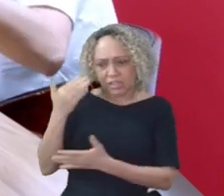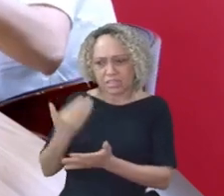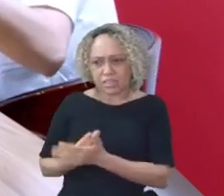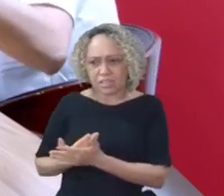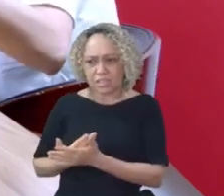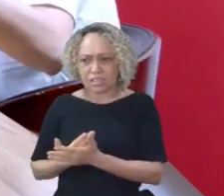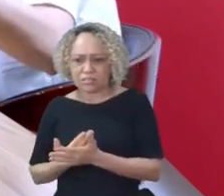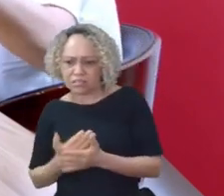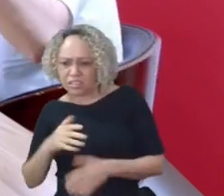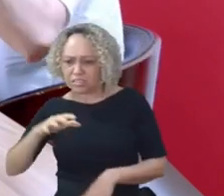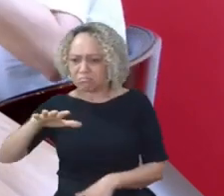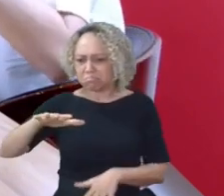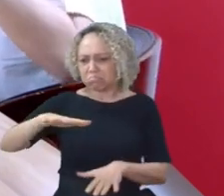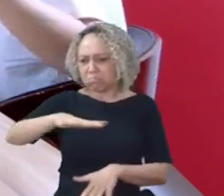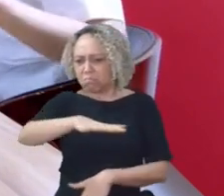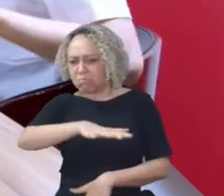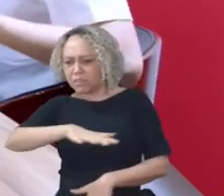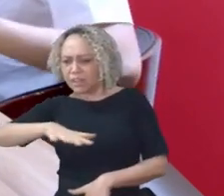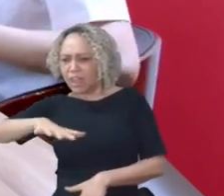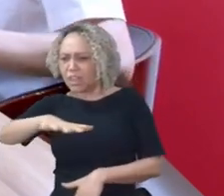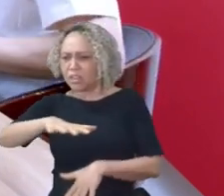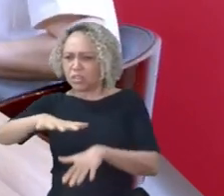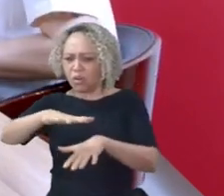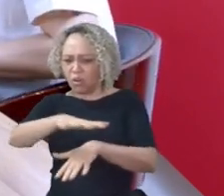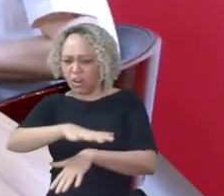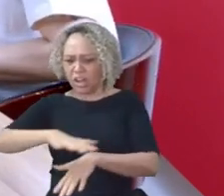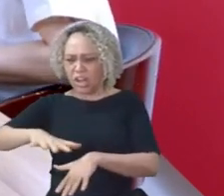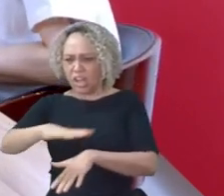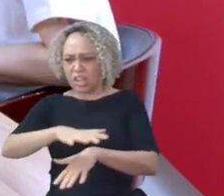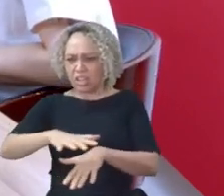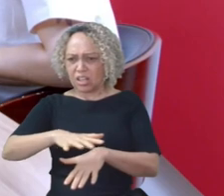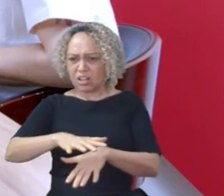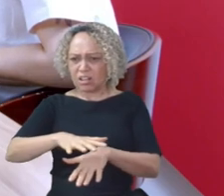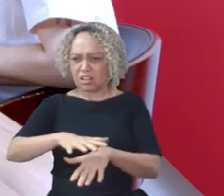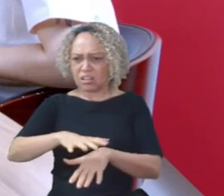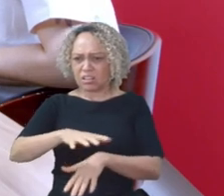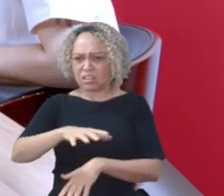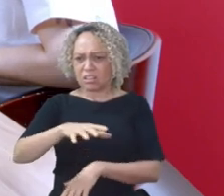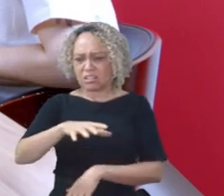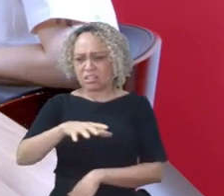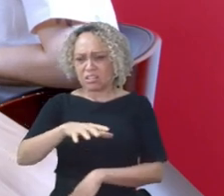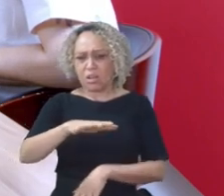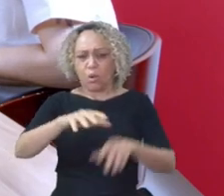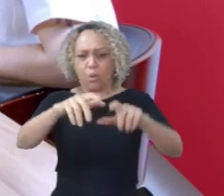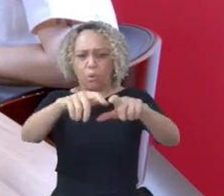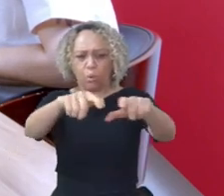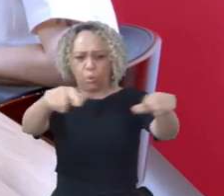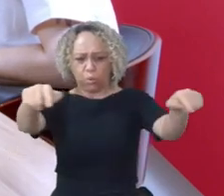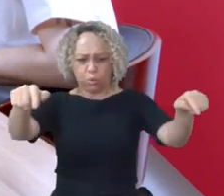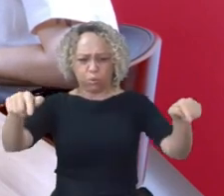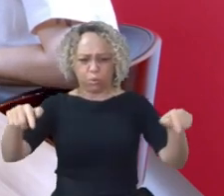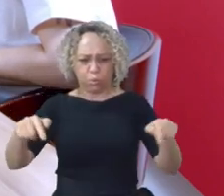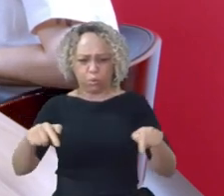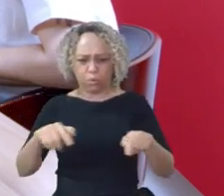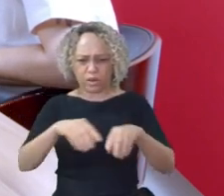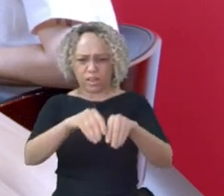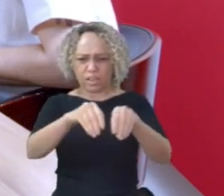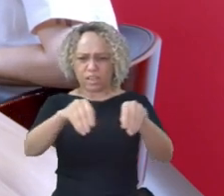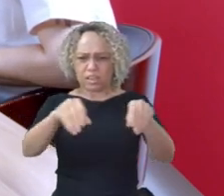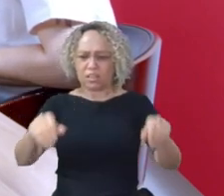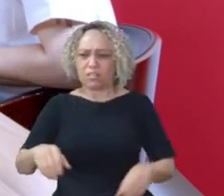de território, né? Uhum. Porque é um território muito grande, o território Yanomami, né? É um território bastante vasto e que